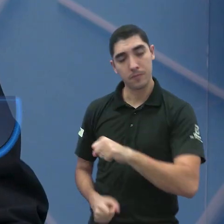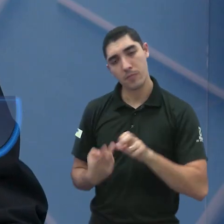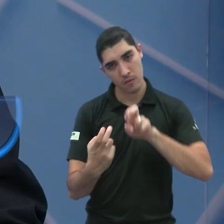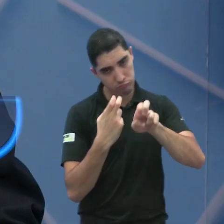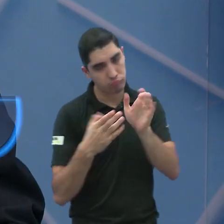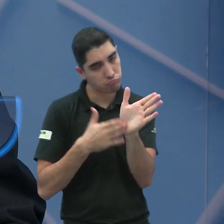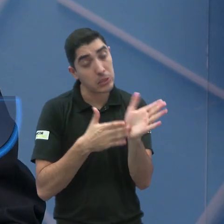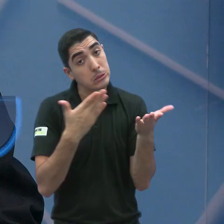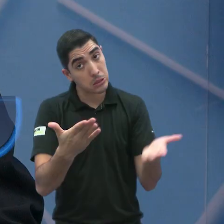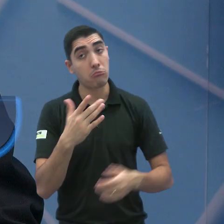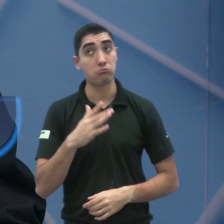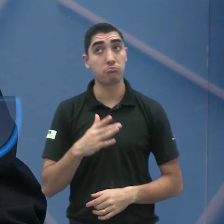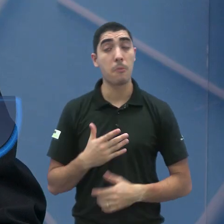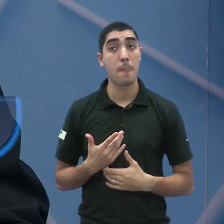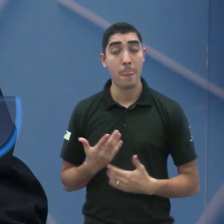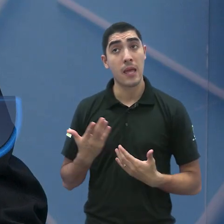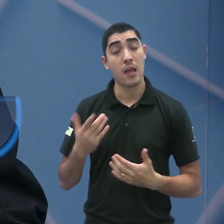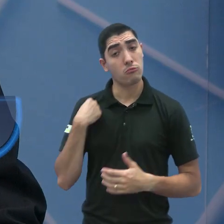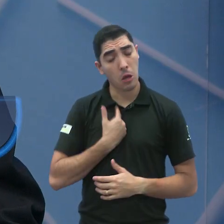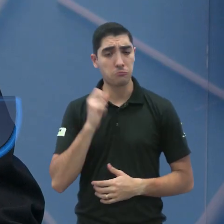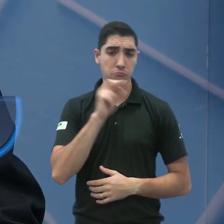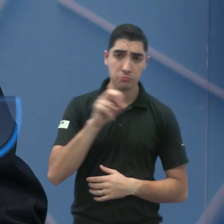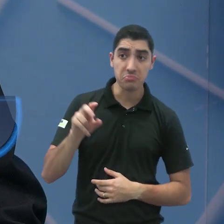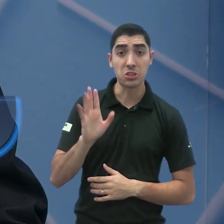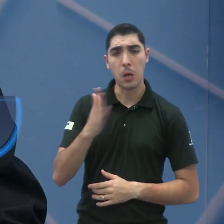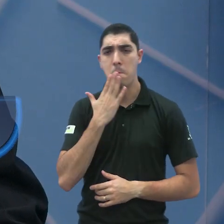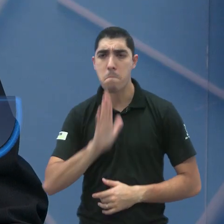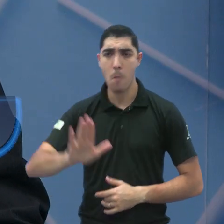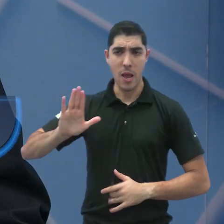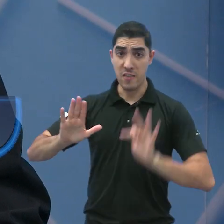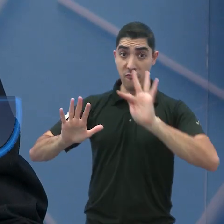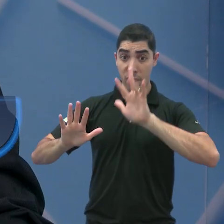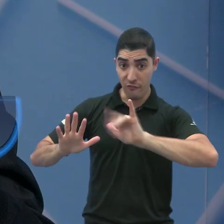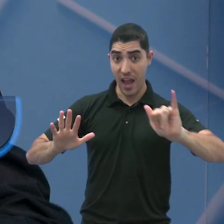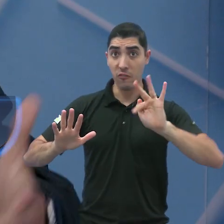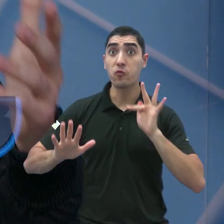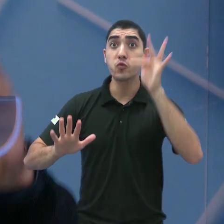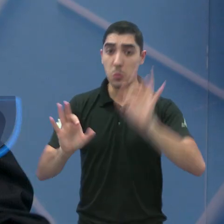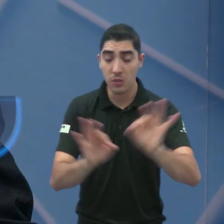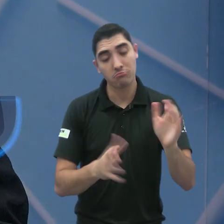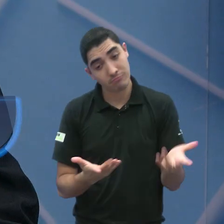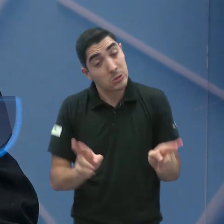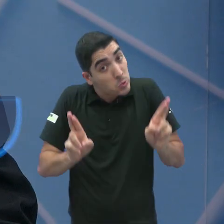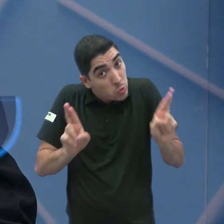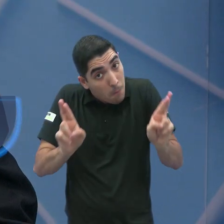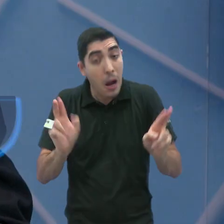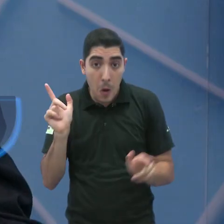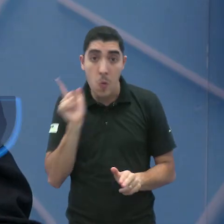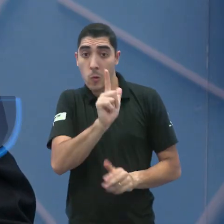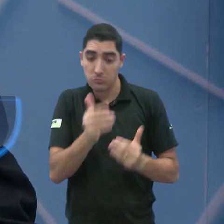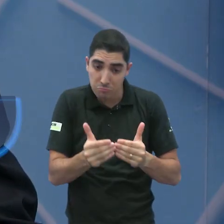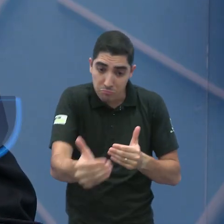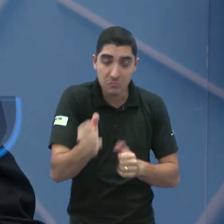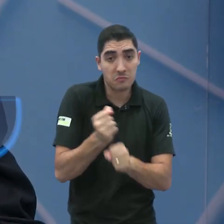um tempo, né? De um longo período aí que a gente vê a parte de ferrovia. Espero eu que isso realmente se desenvolva ao decorrer dos